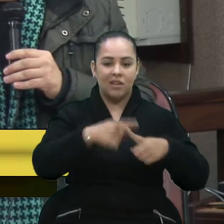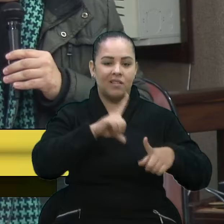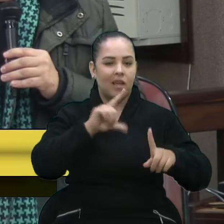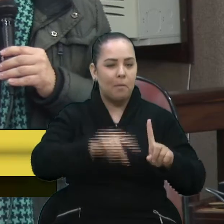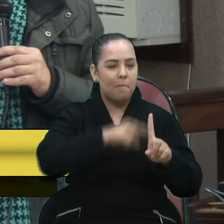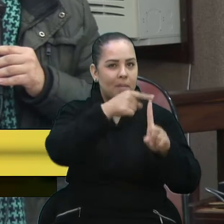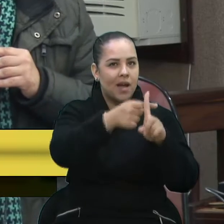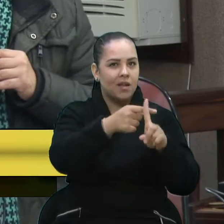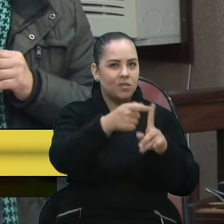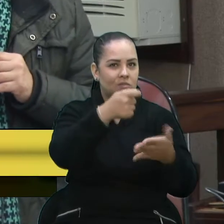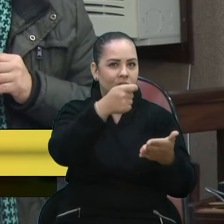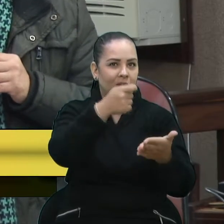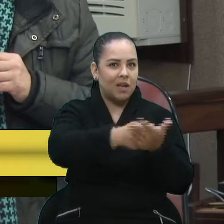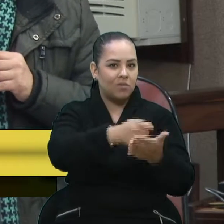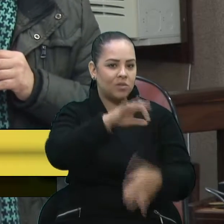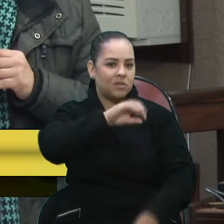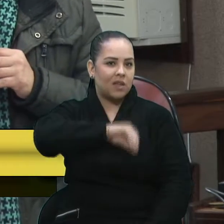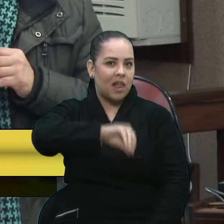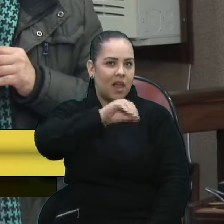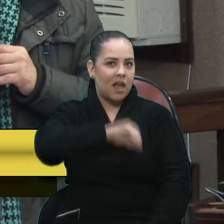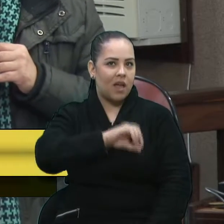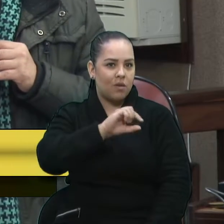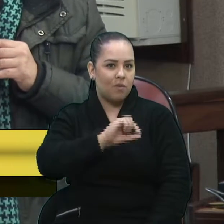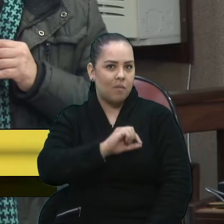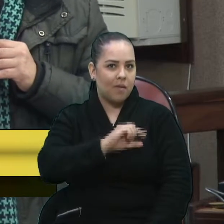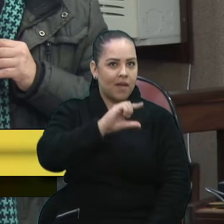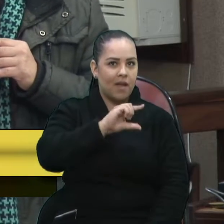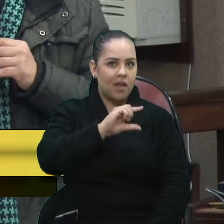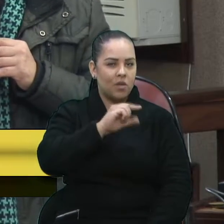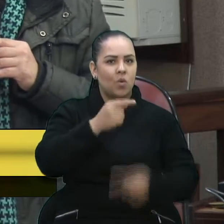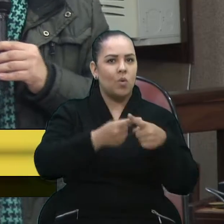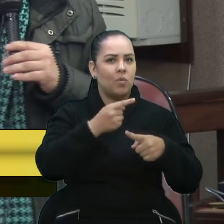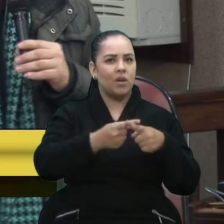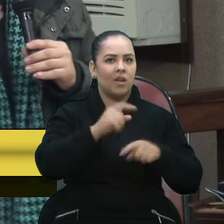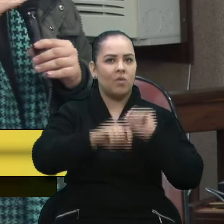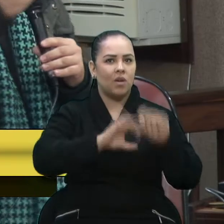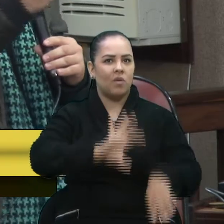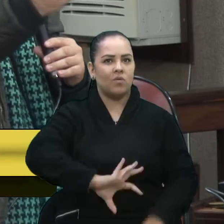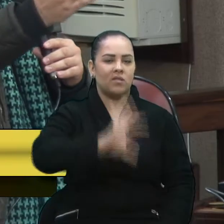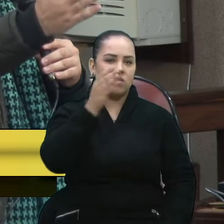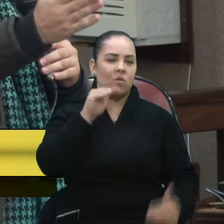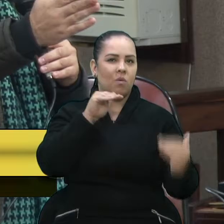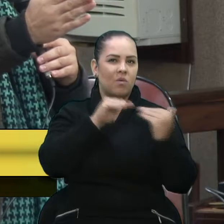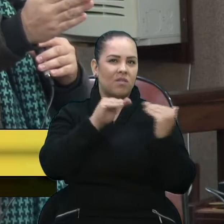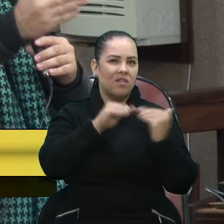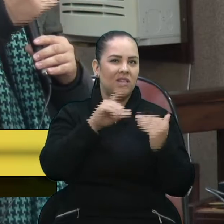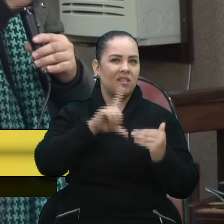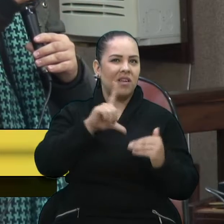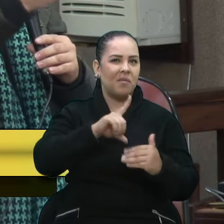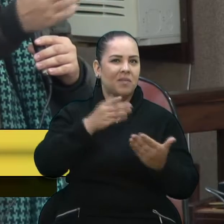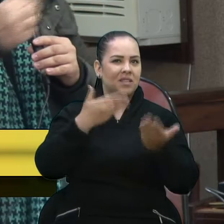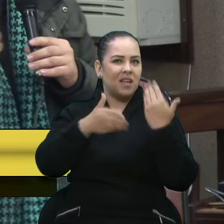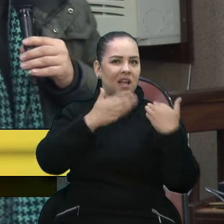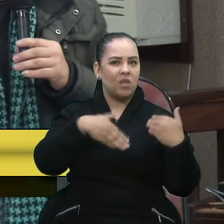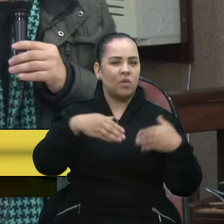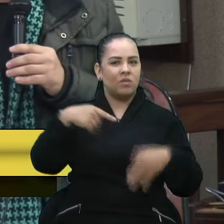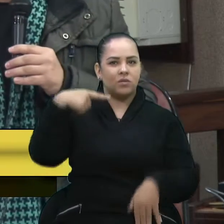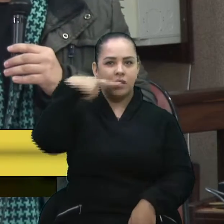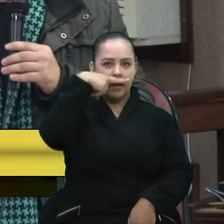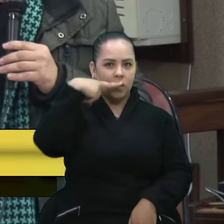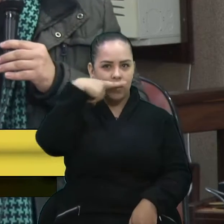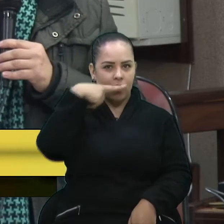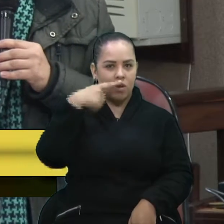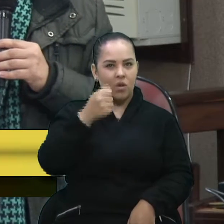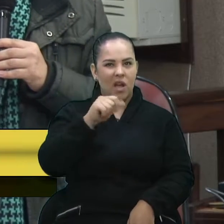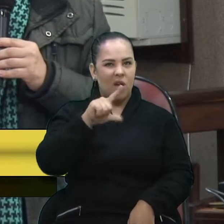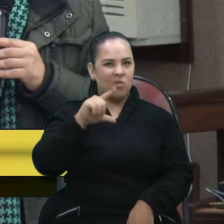um pagamento do salário mínimo. E o que acontece? O governo paga, foi um acordo feito lá na época do Sartori, do